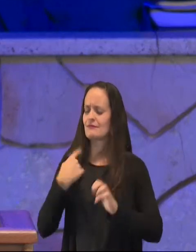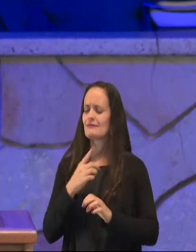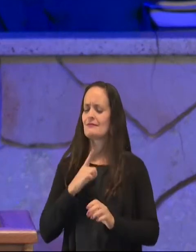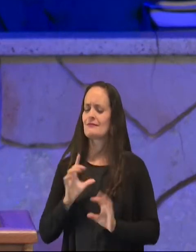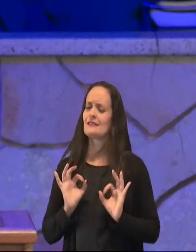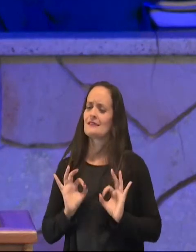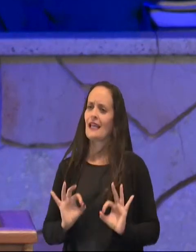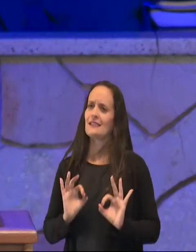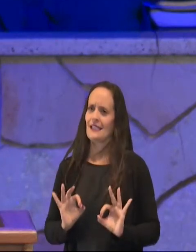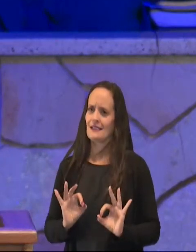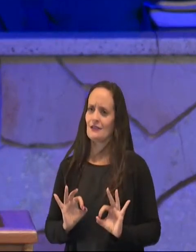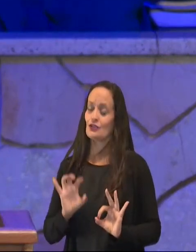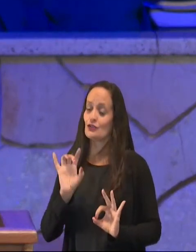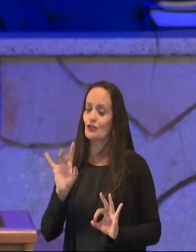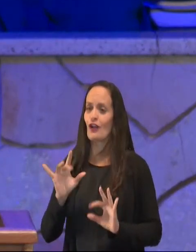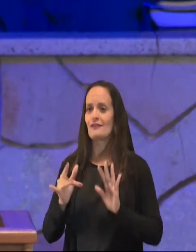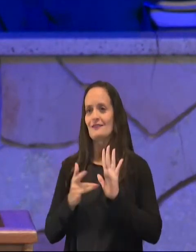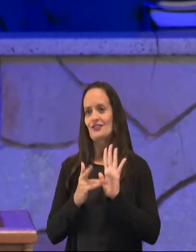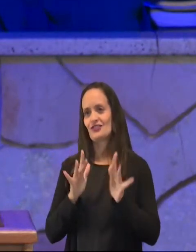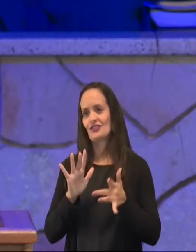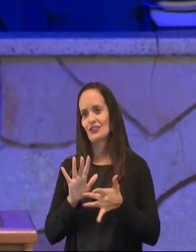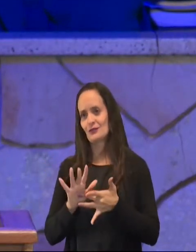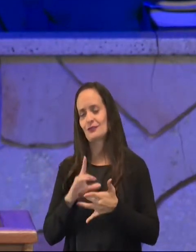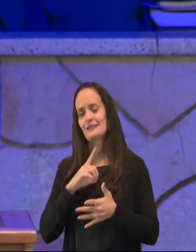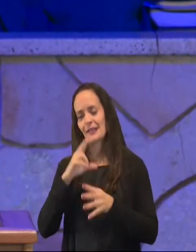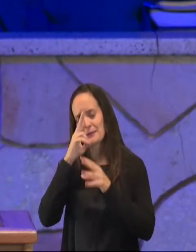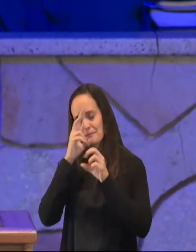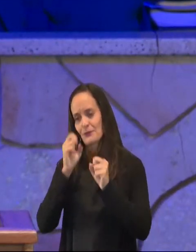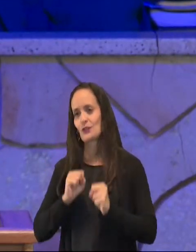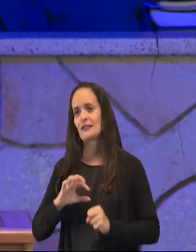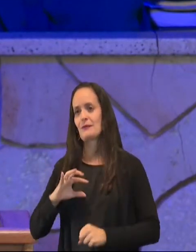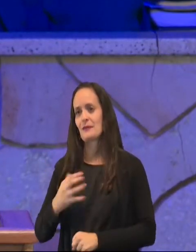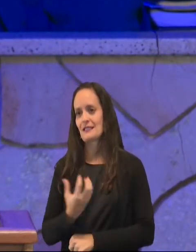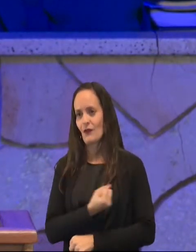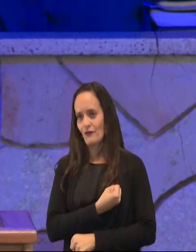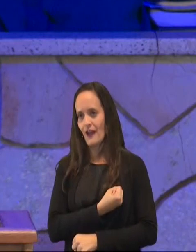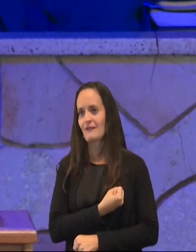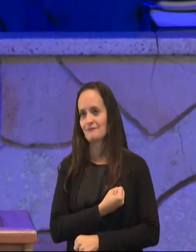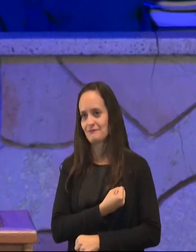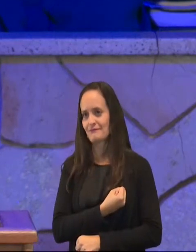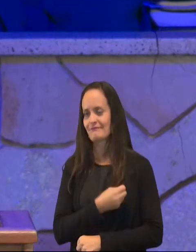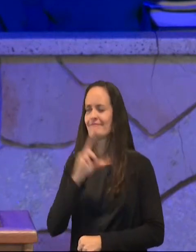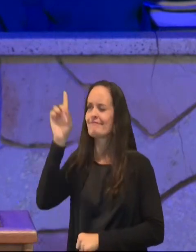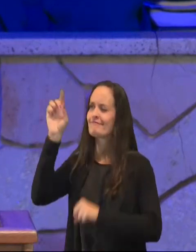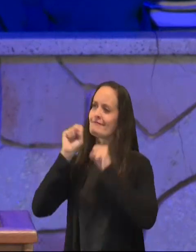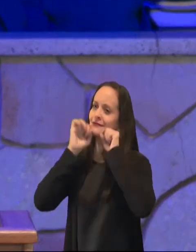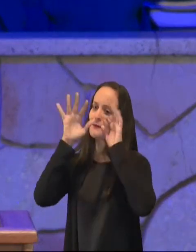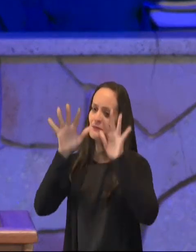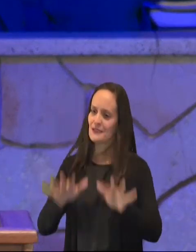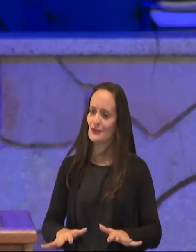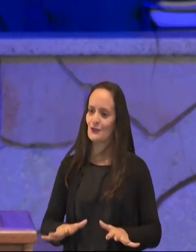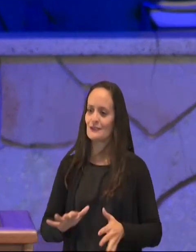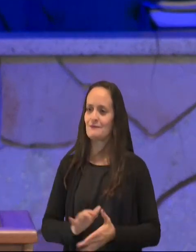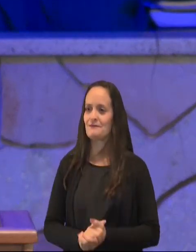que só Jesus tem poder para salvar e que Ele nos abençoe.